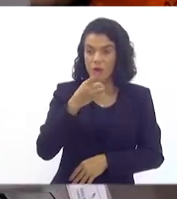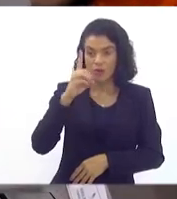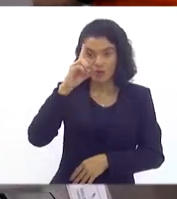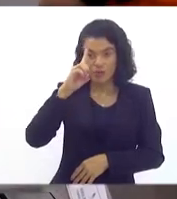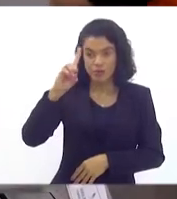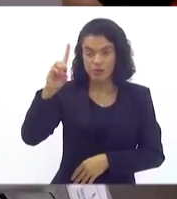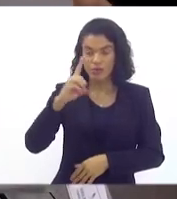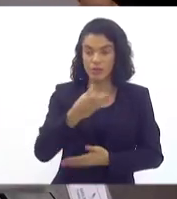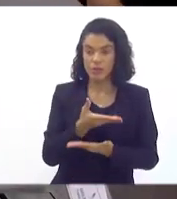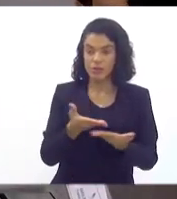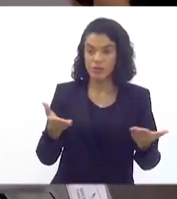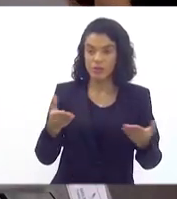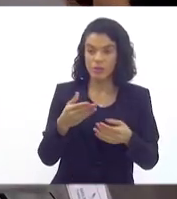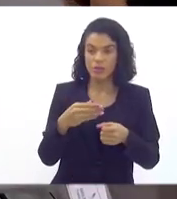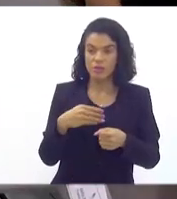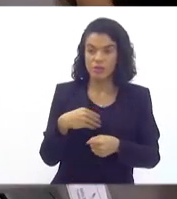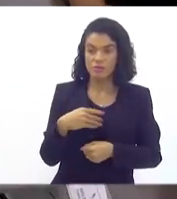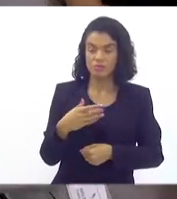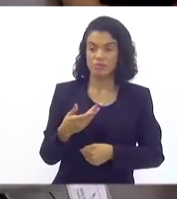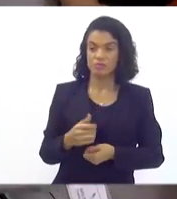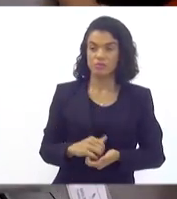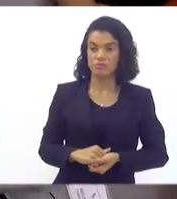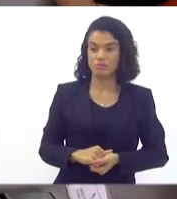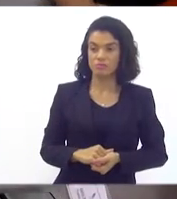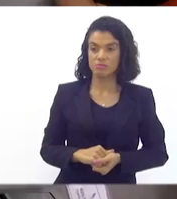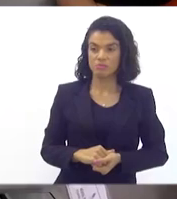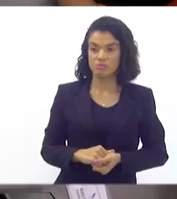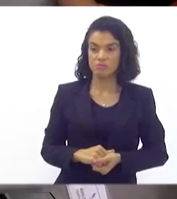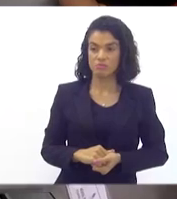o som do som relator